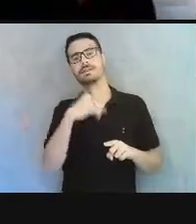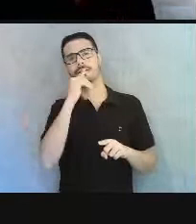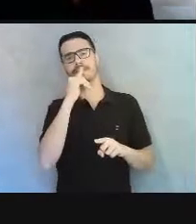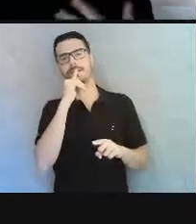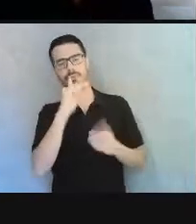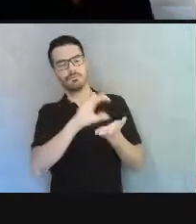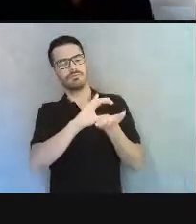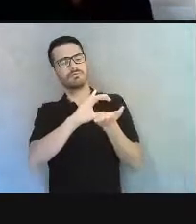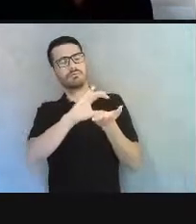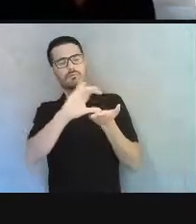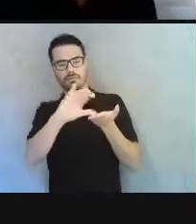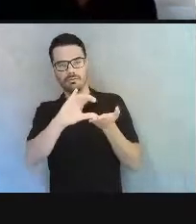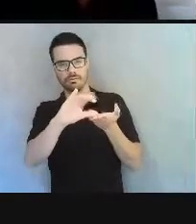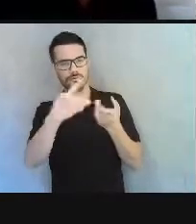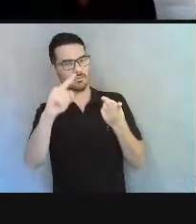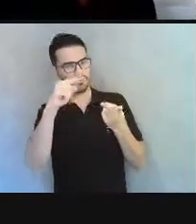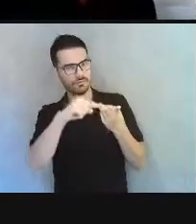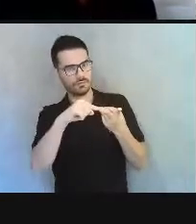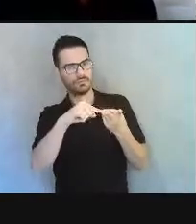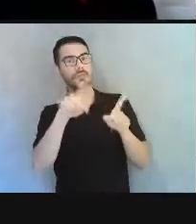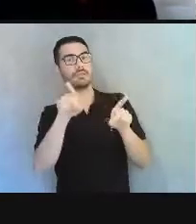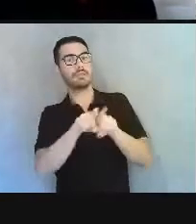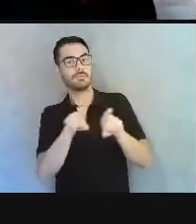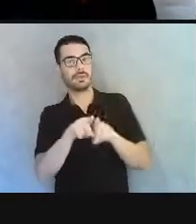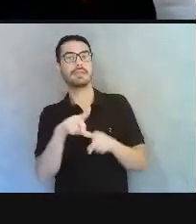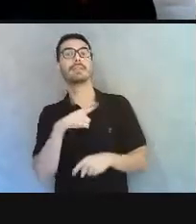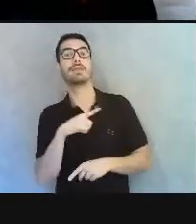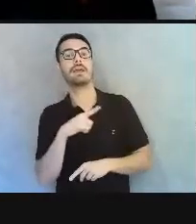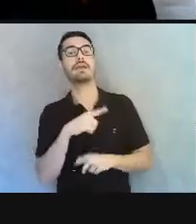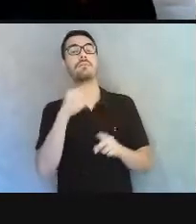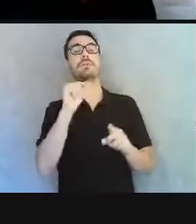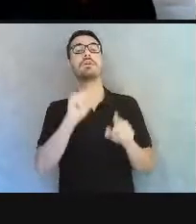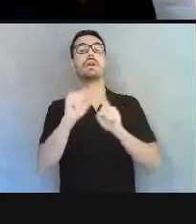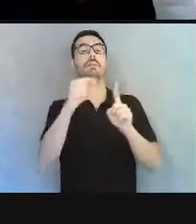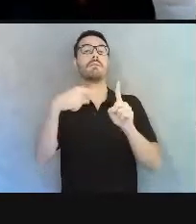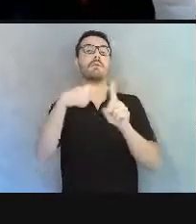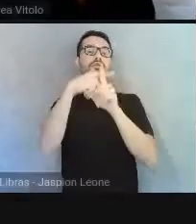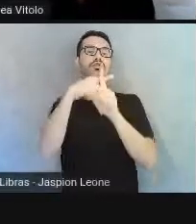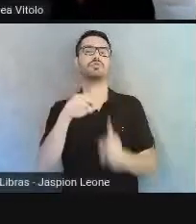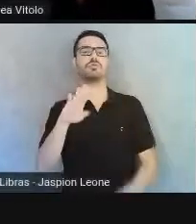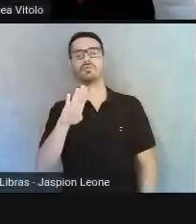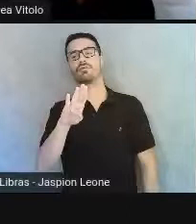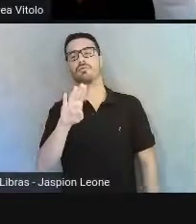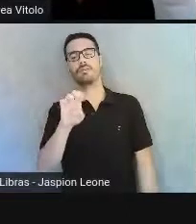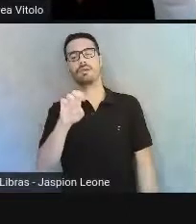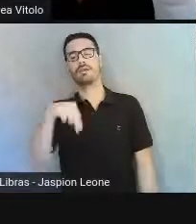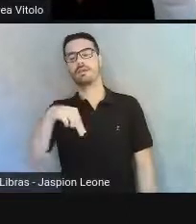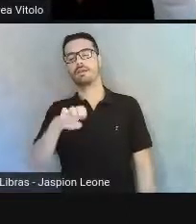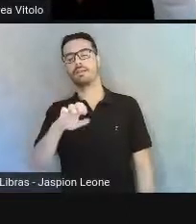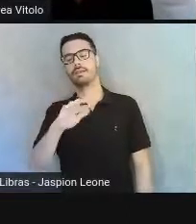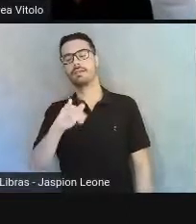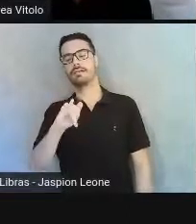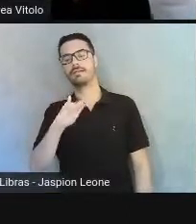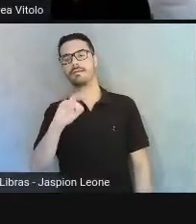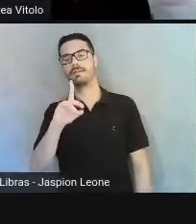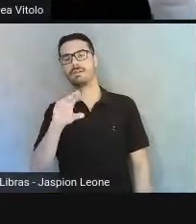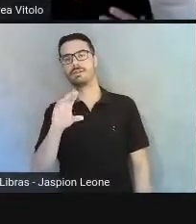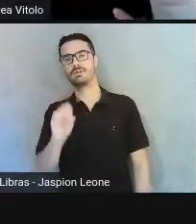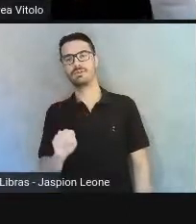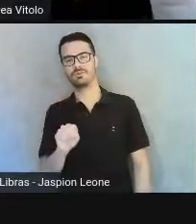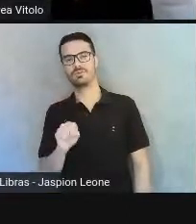se há concentração de benefícios. Isso porque essa tipologia é uma